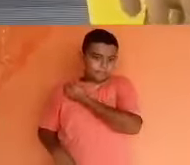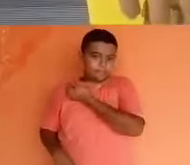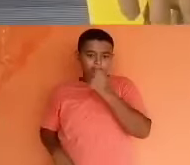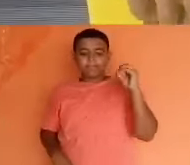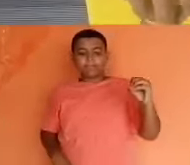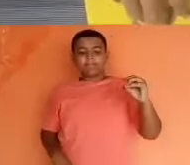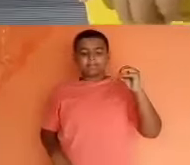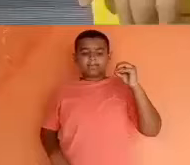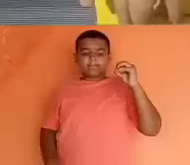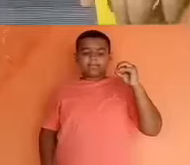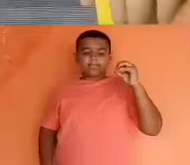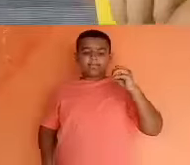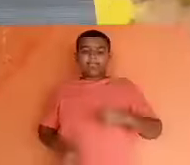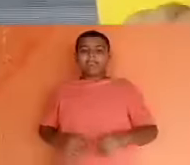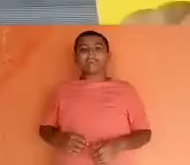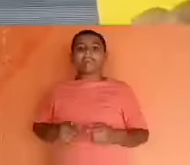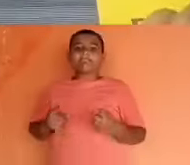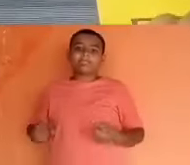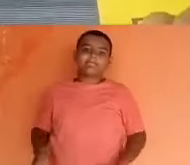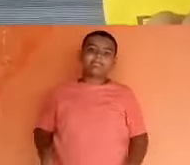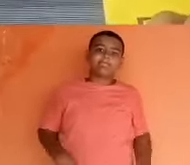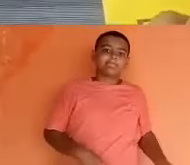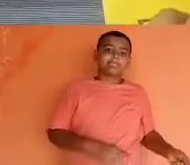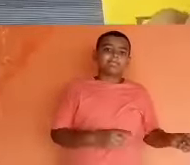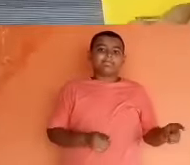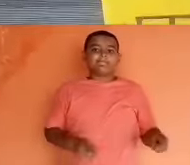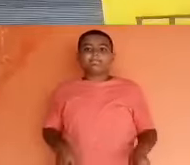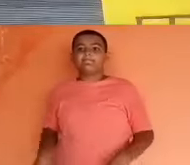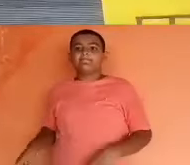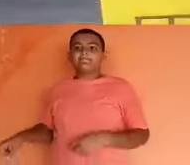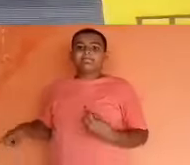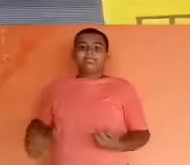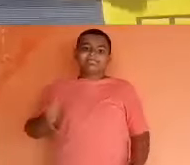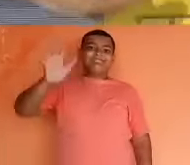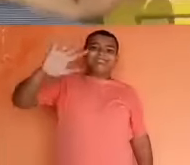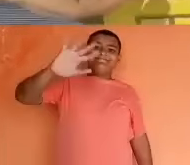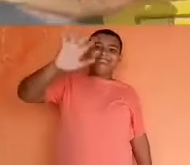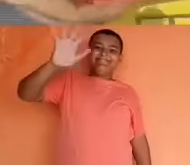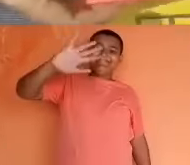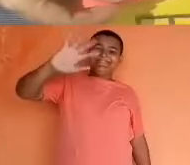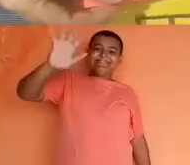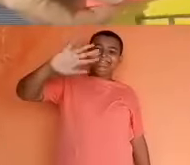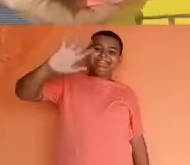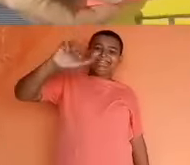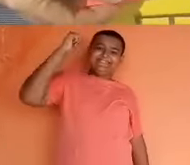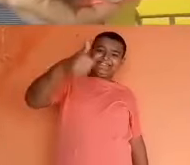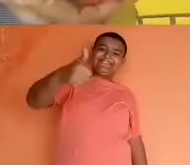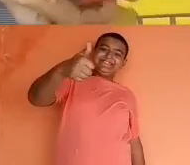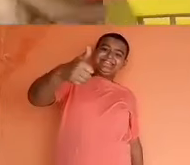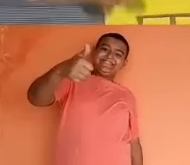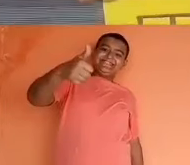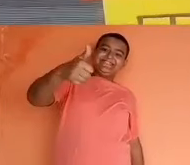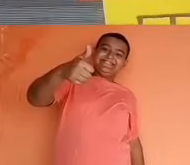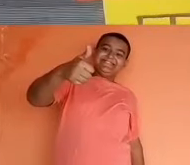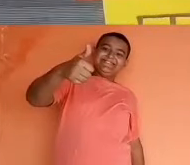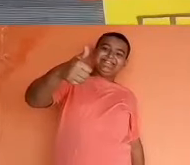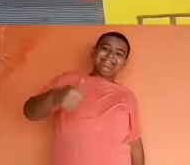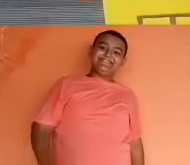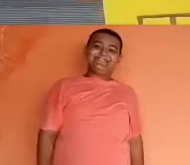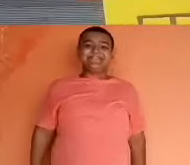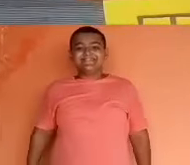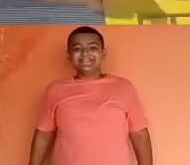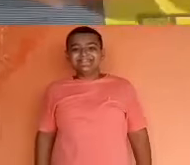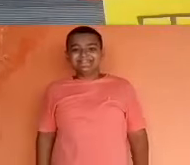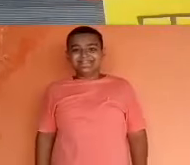com muito esmero, na Rua dos Bobos, número zero. Mas era